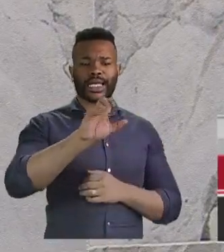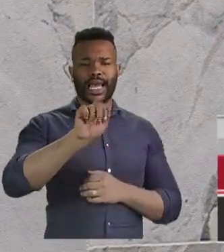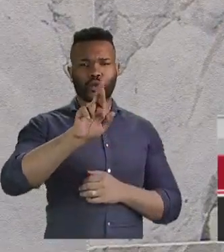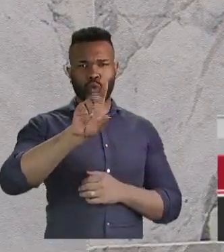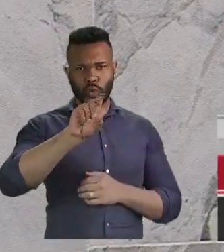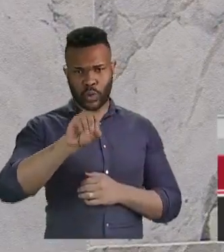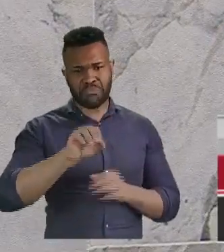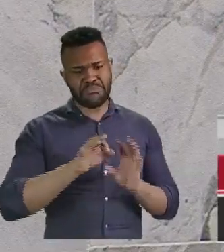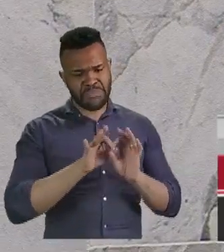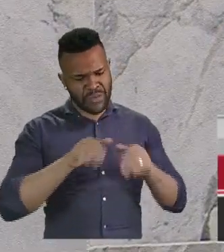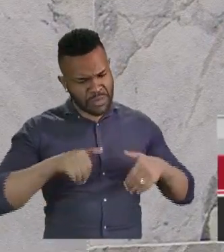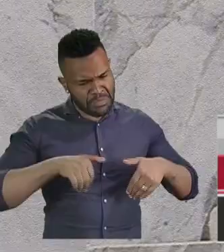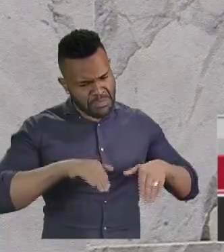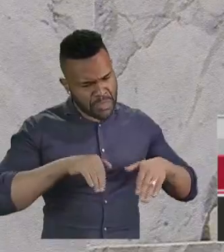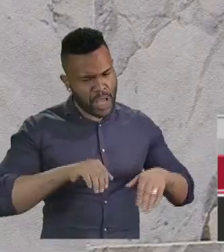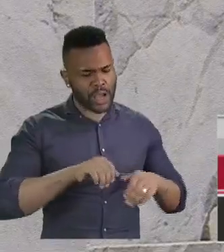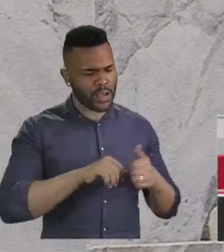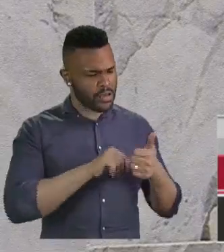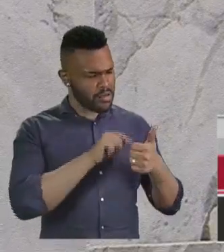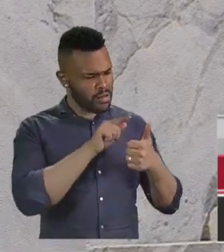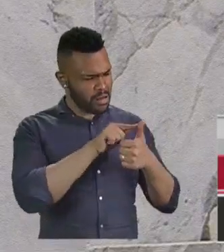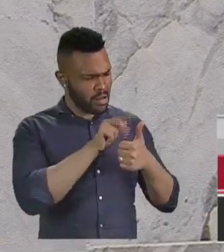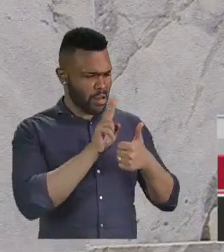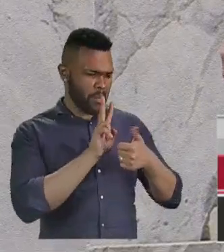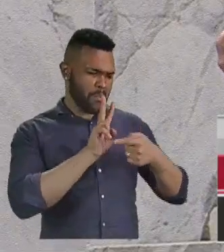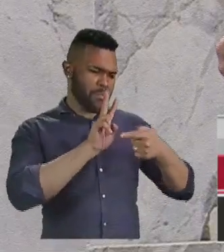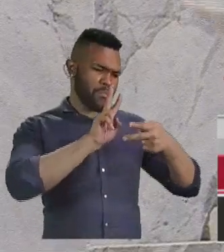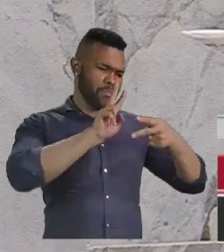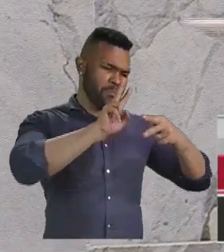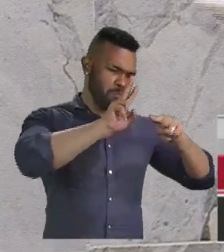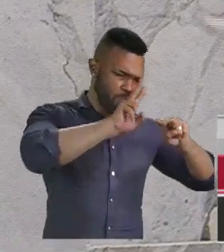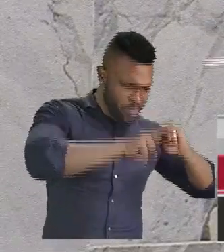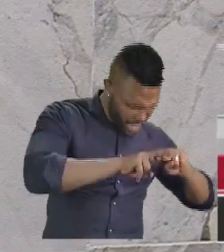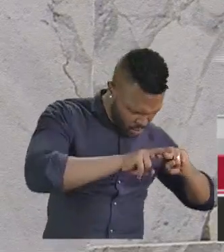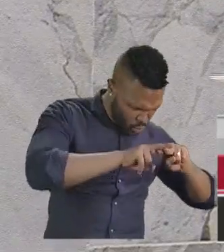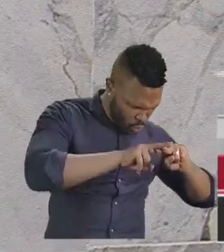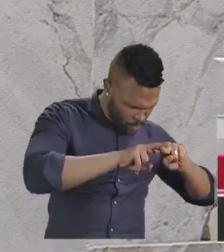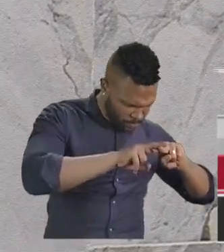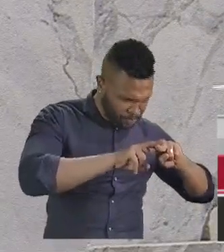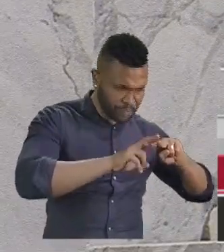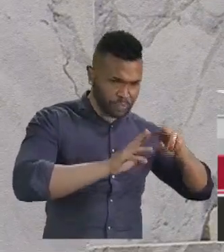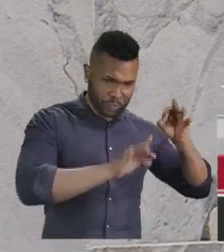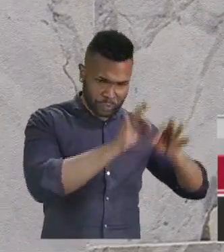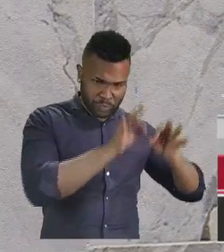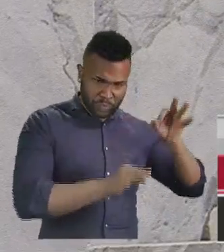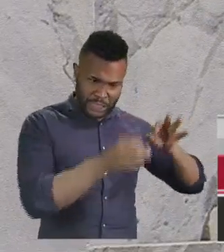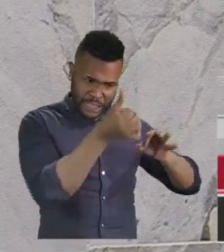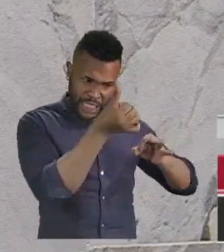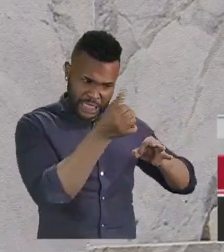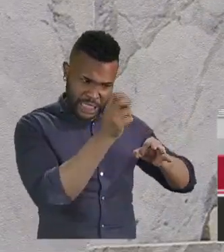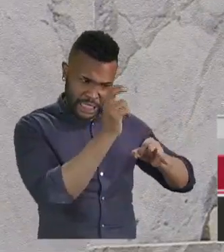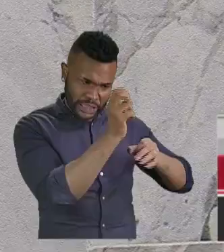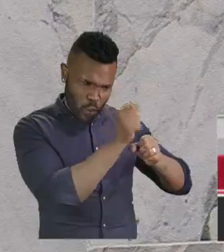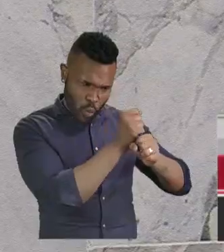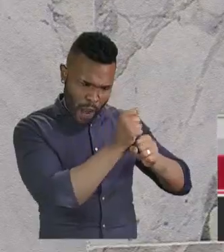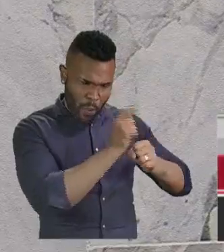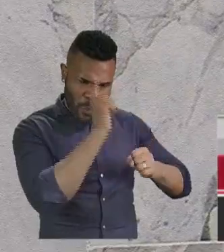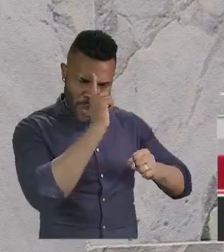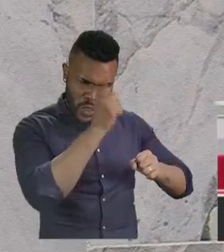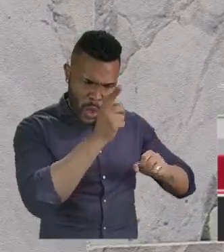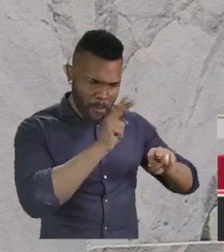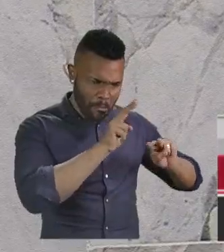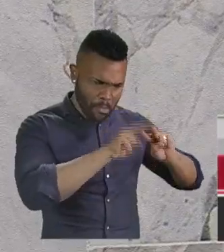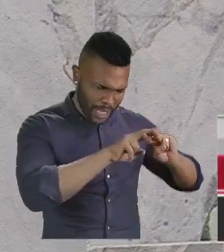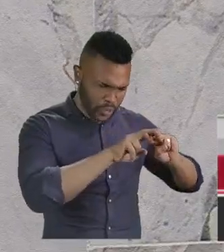seja, 8 anos depois, de uma pena de 65 anos, o Elson Gasparini. 65 anos,